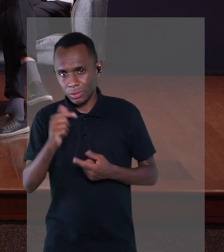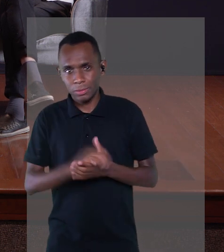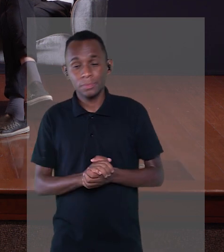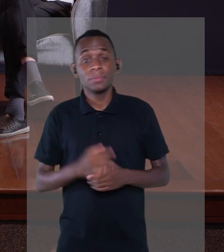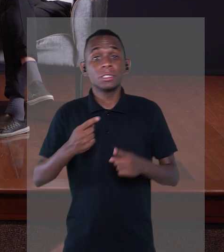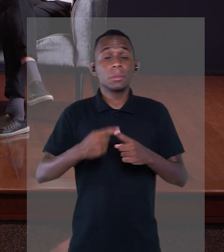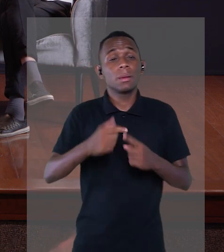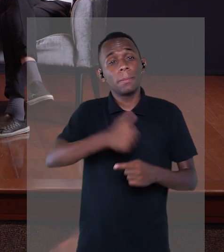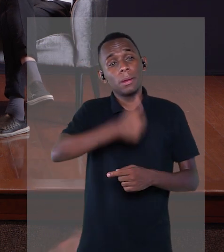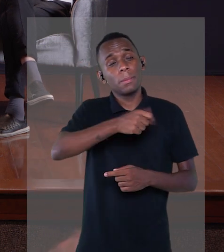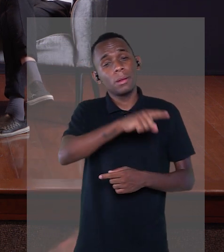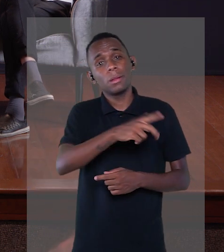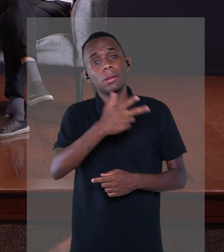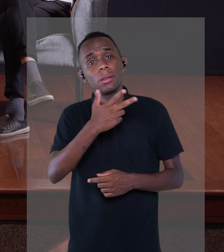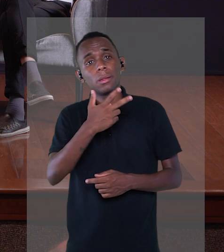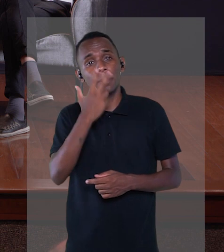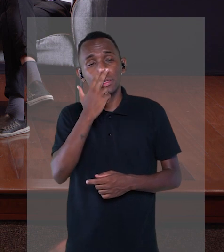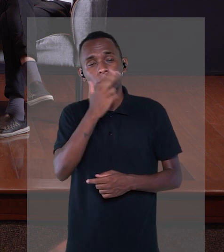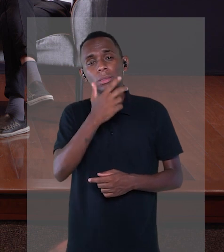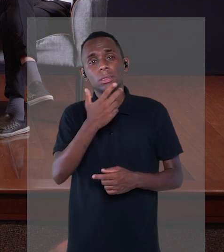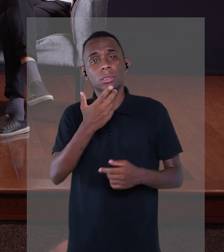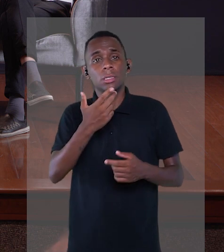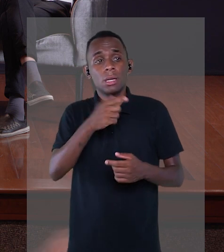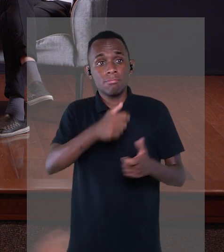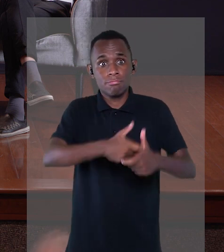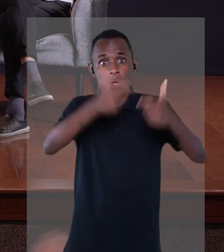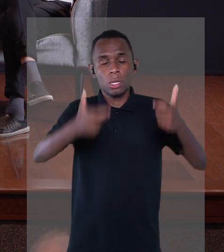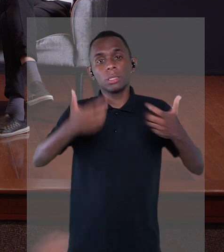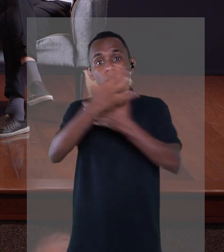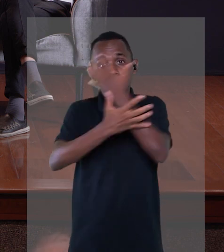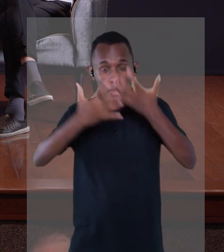Porque... Não, primeiro porque, como eu falei, a maioria das canções foram